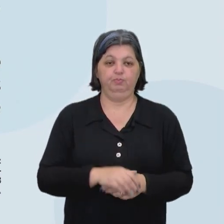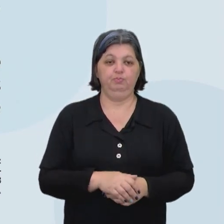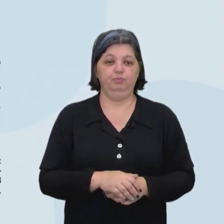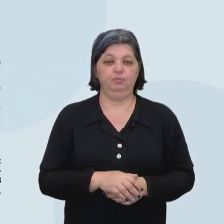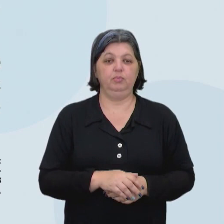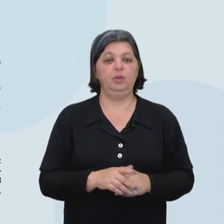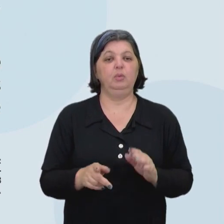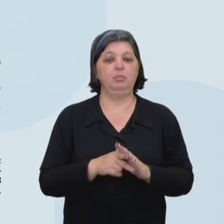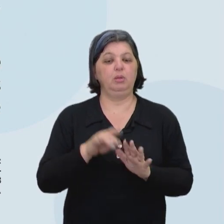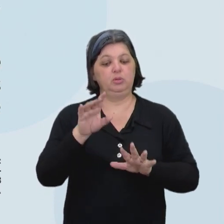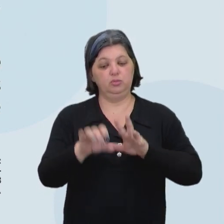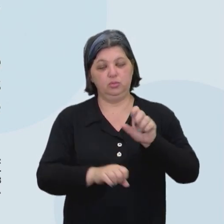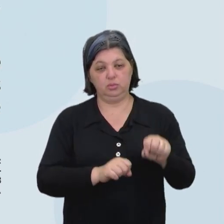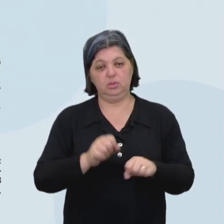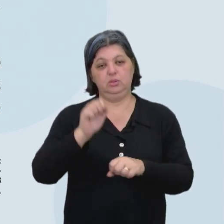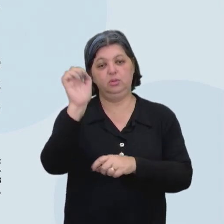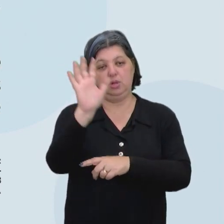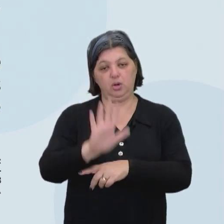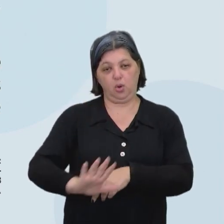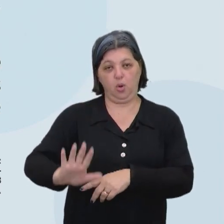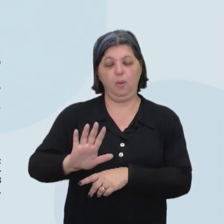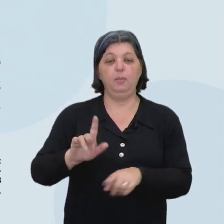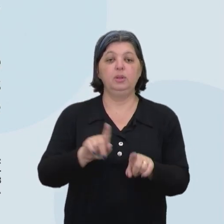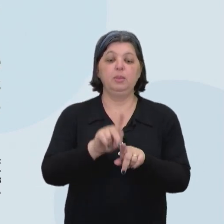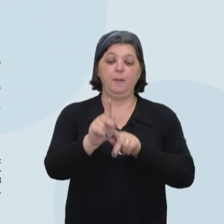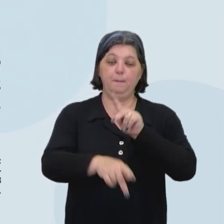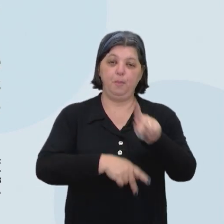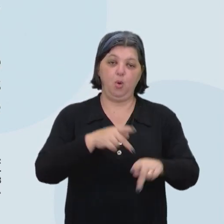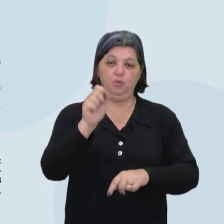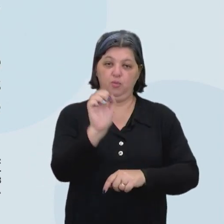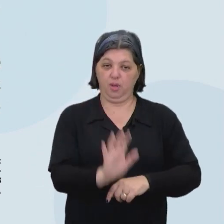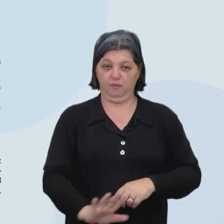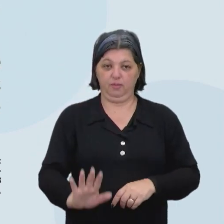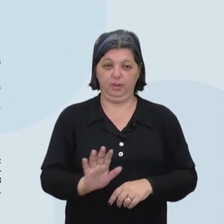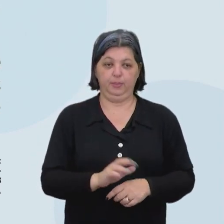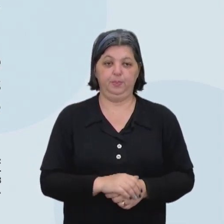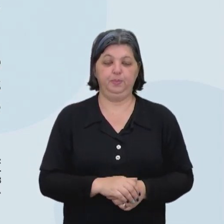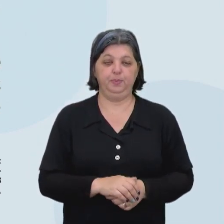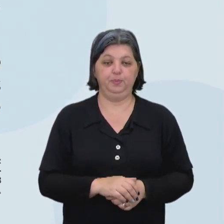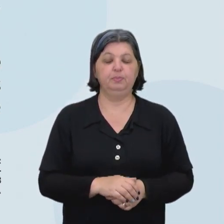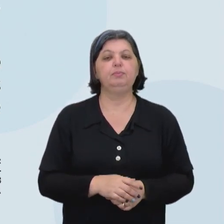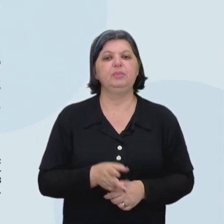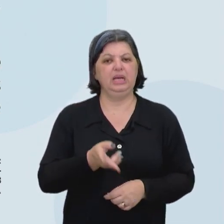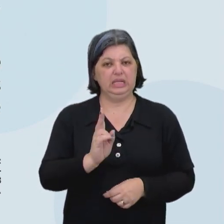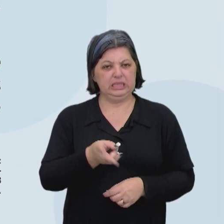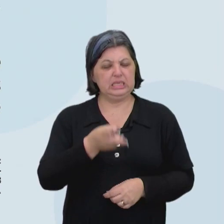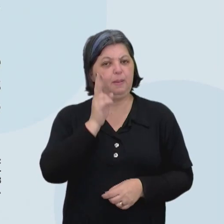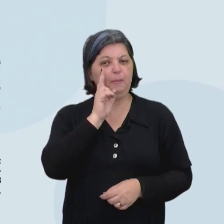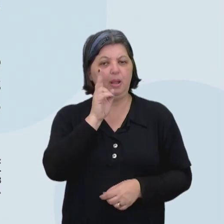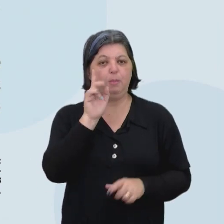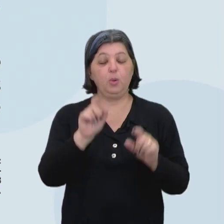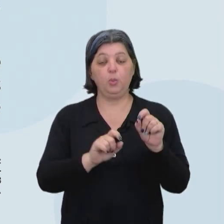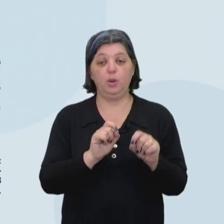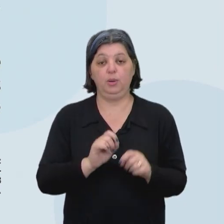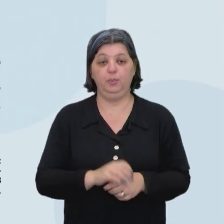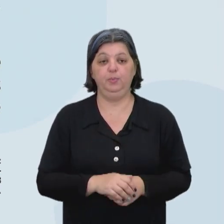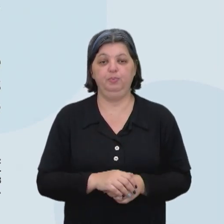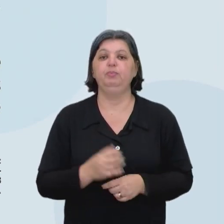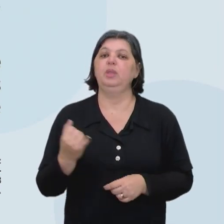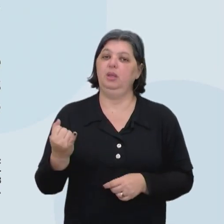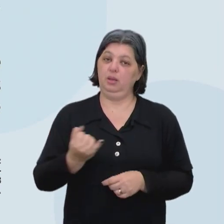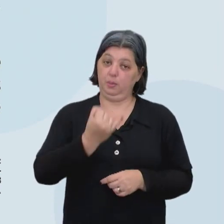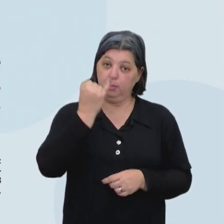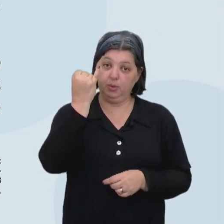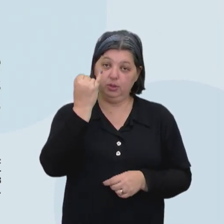dos colonizadores europeus e dos povos africanos. Eu sempre gosto de lembrar, porque eu acho